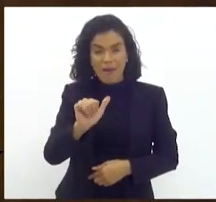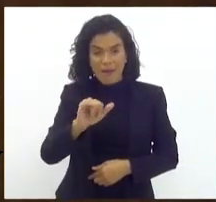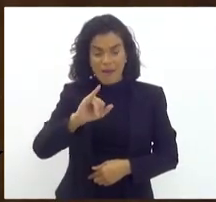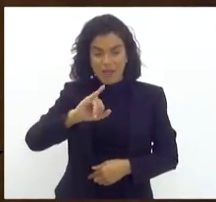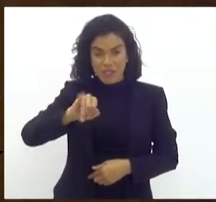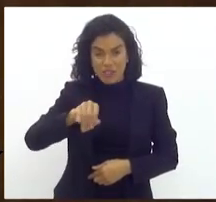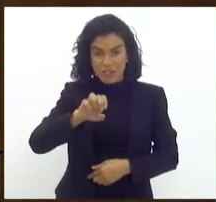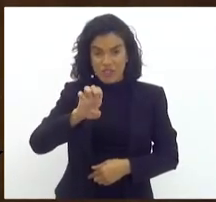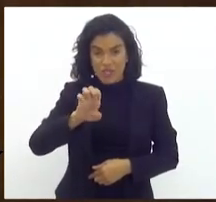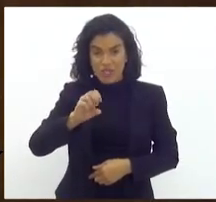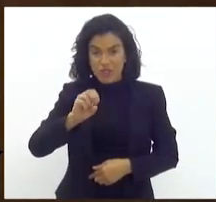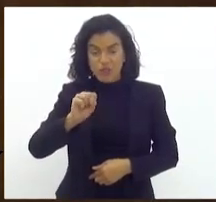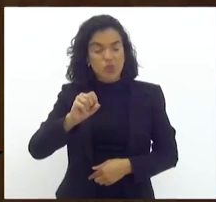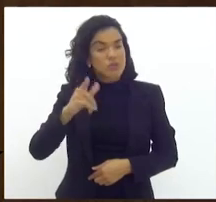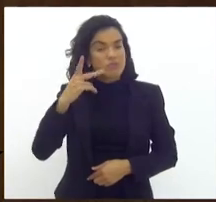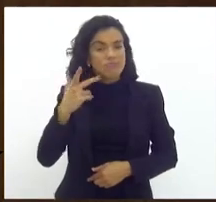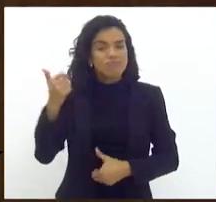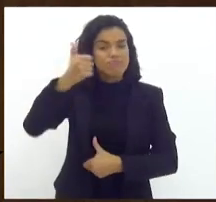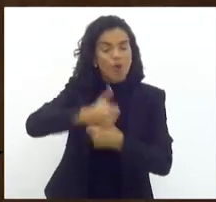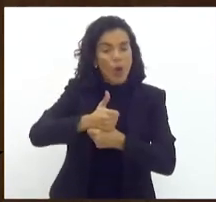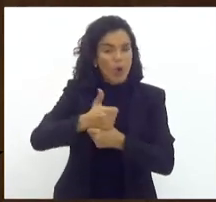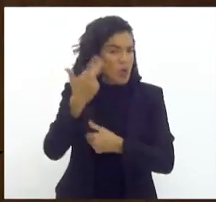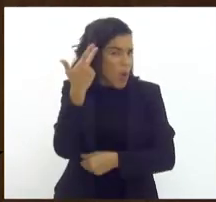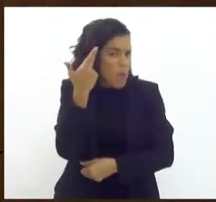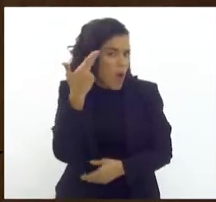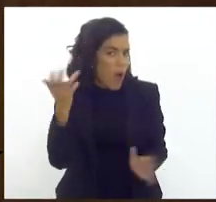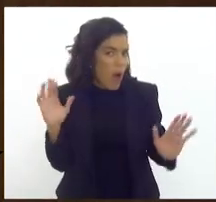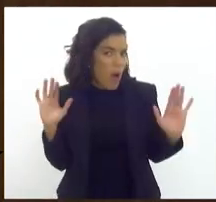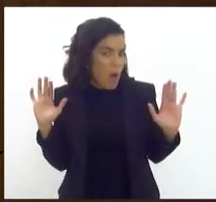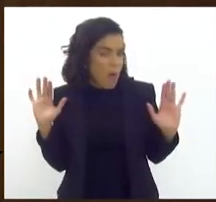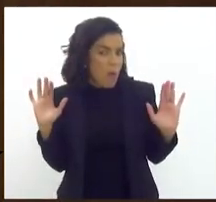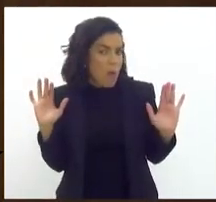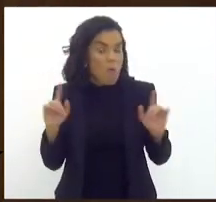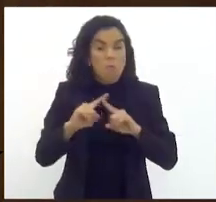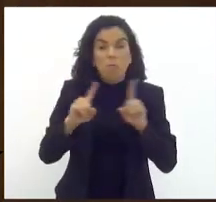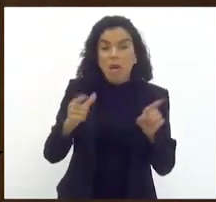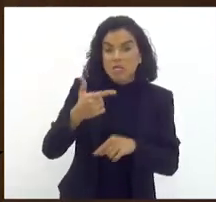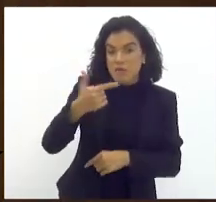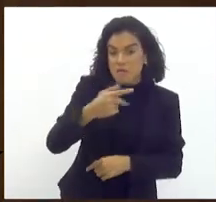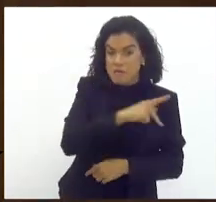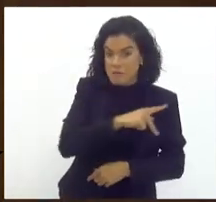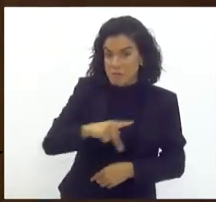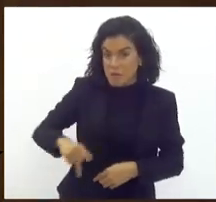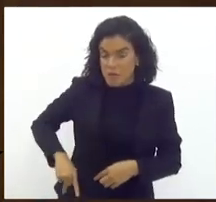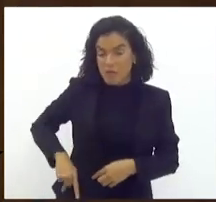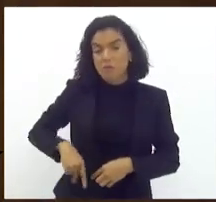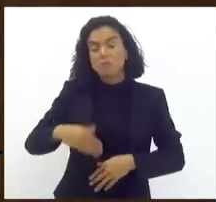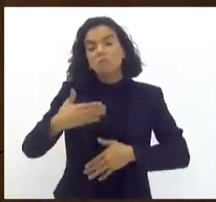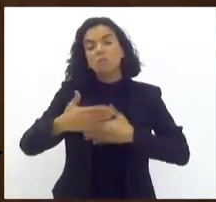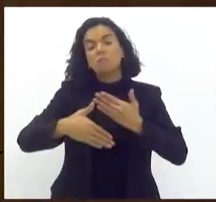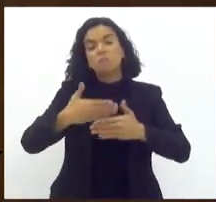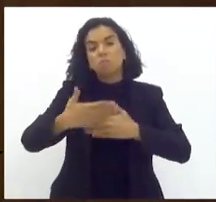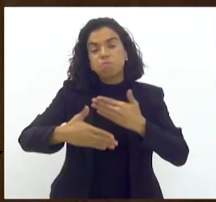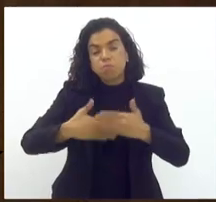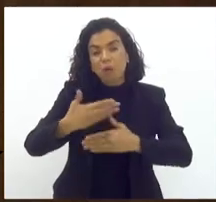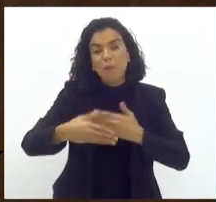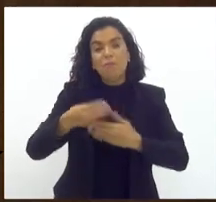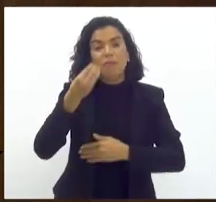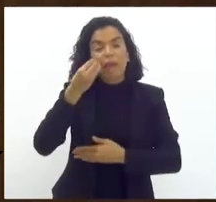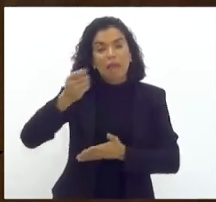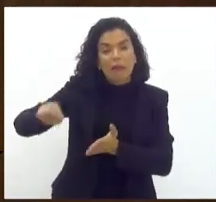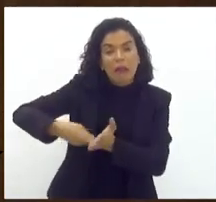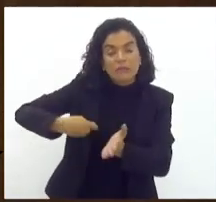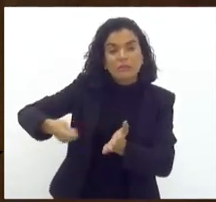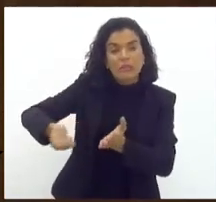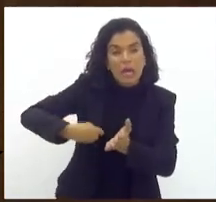cargo normal só que a vice-presidente Depois de alguns dias tentando despachar com